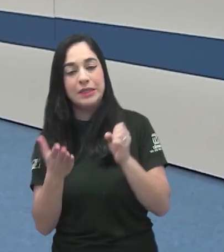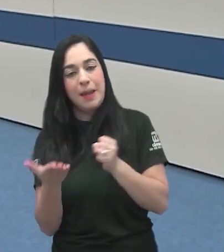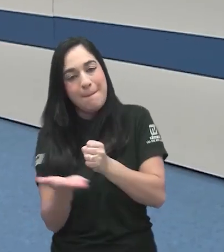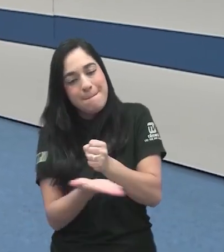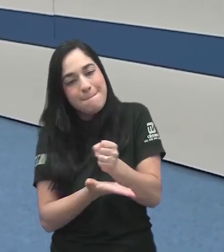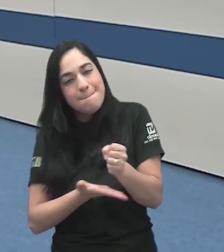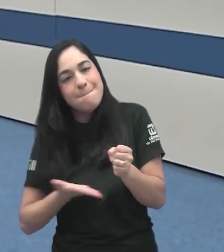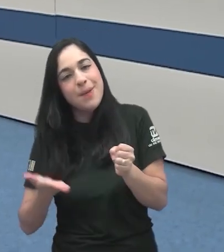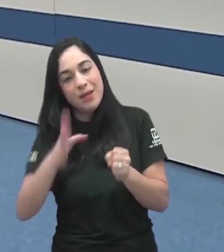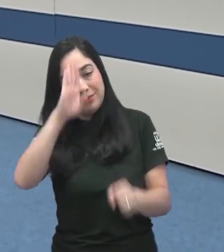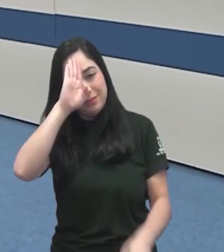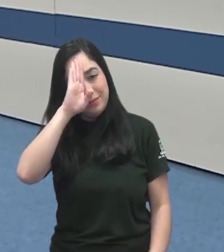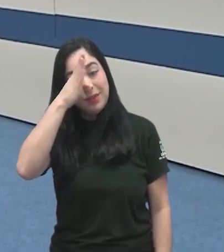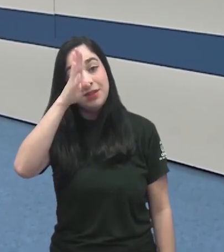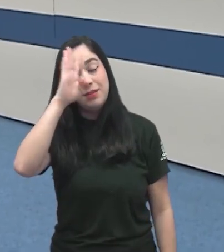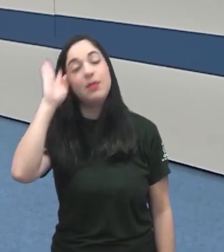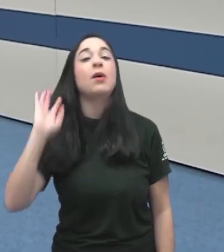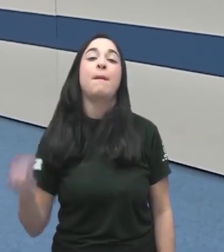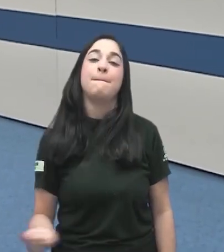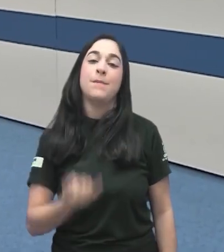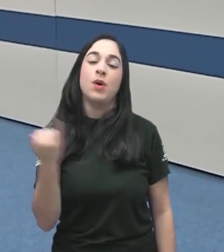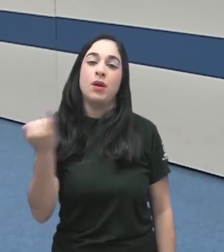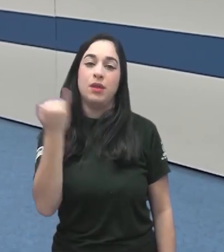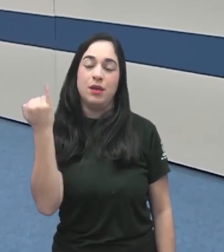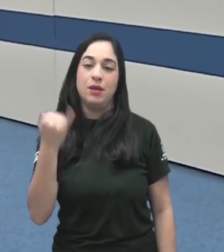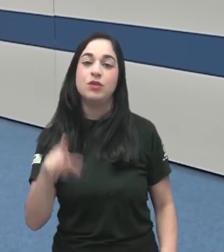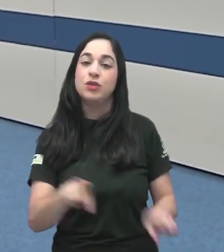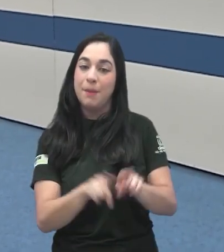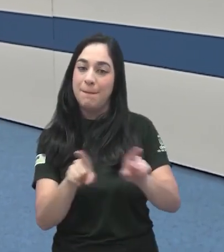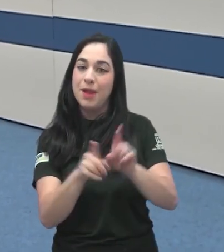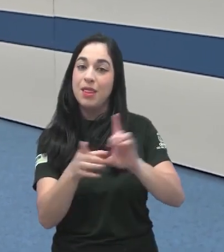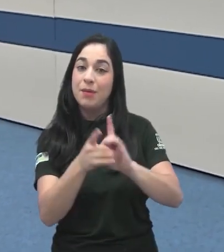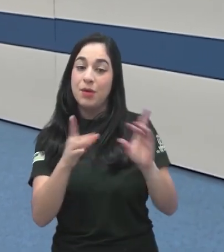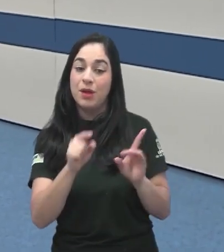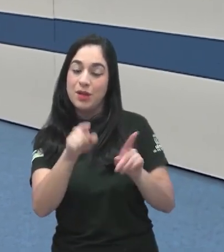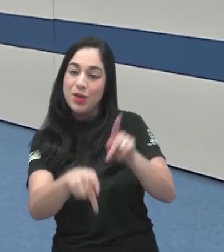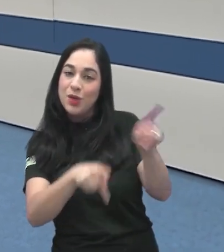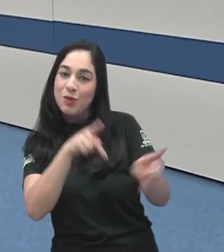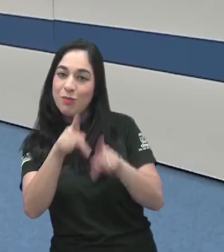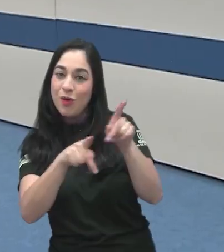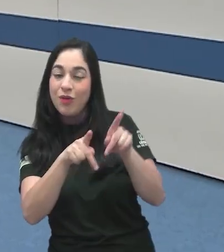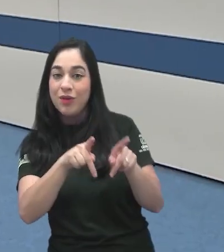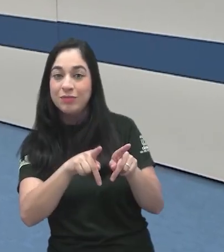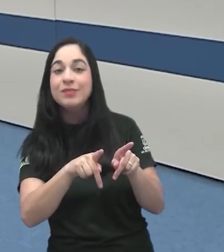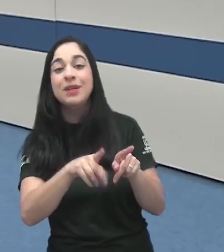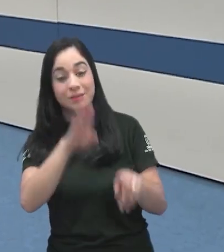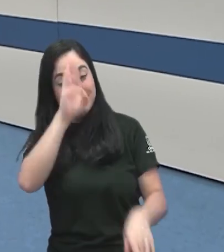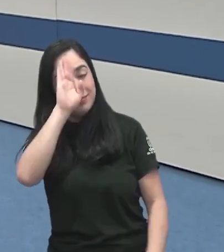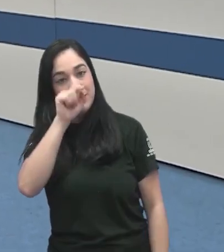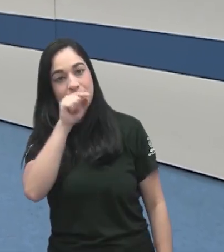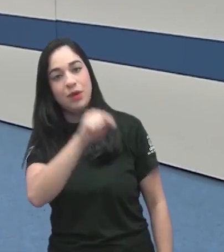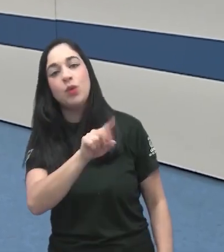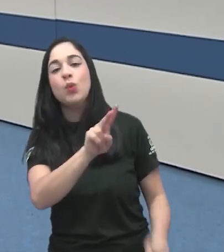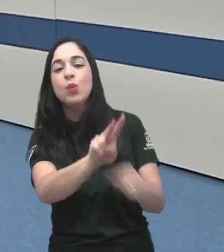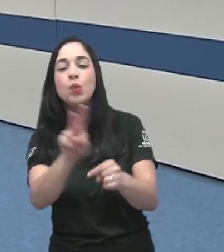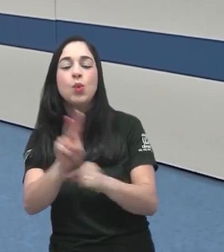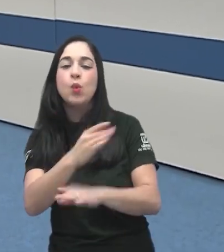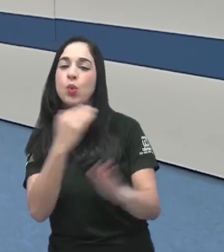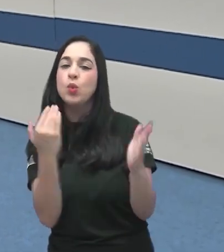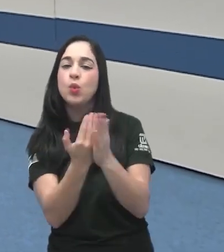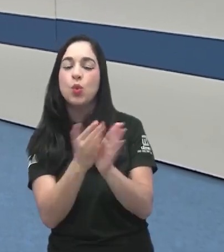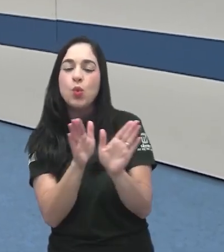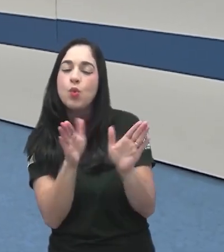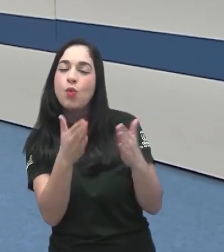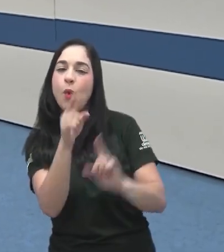democracia é um pilar fundamental, a unidade é um outro pilar fundamental e o povo é o principal pilar. Porque é